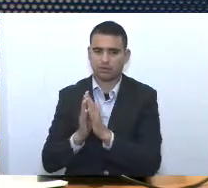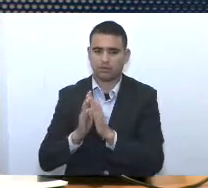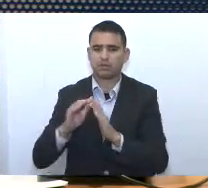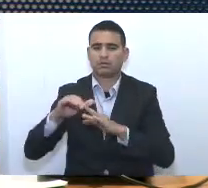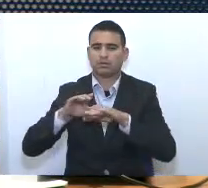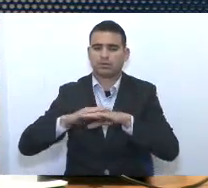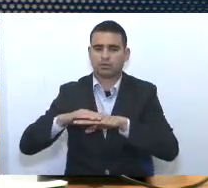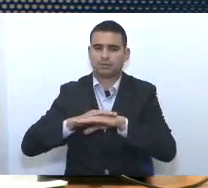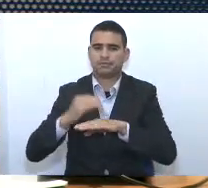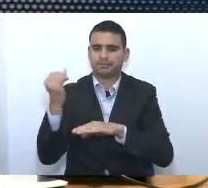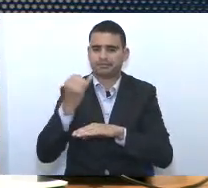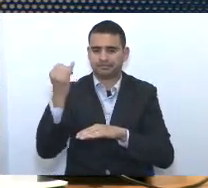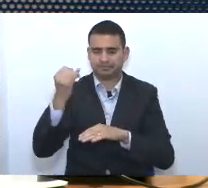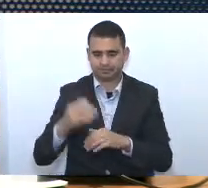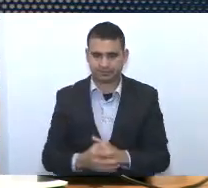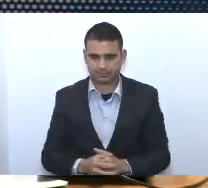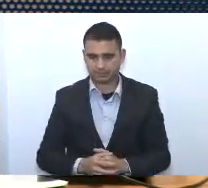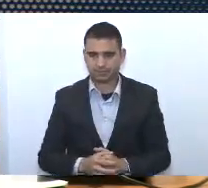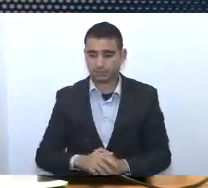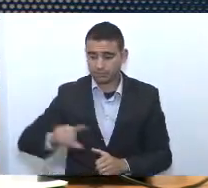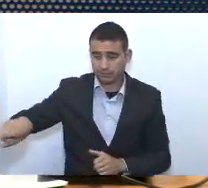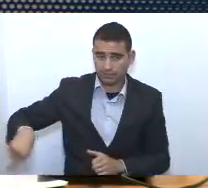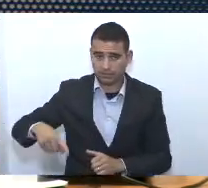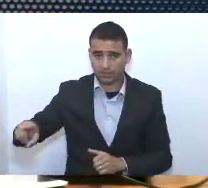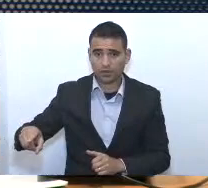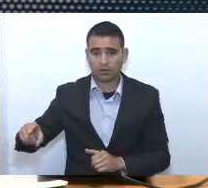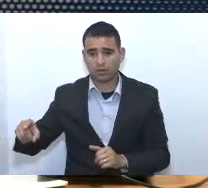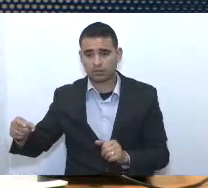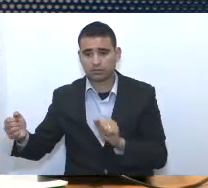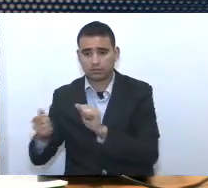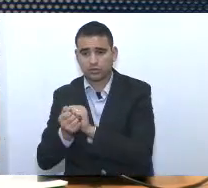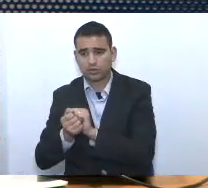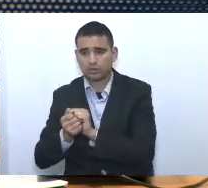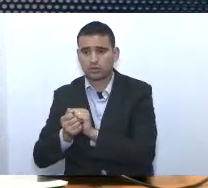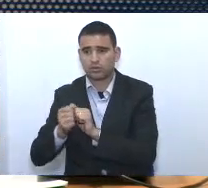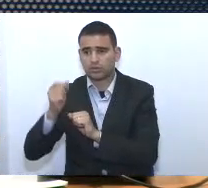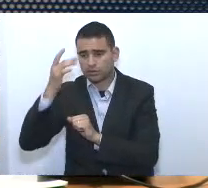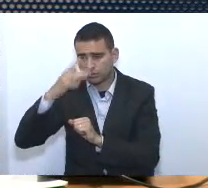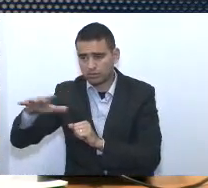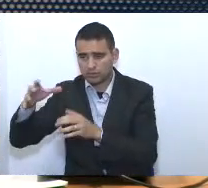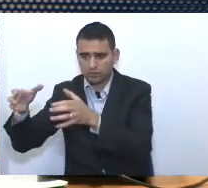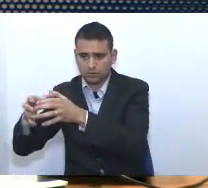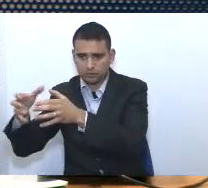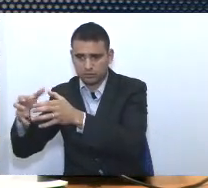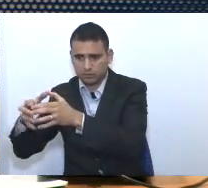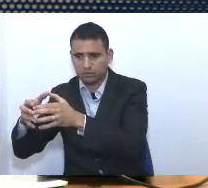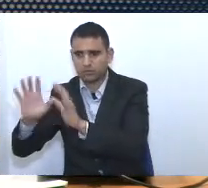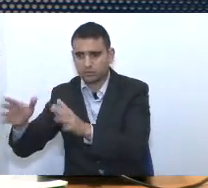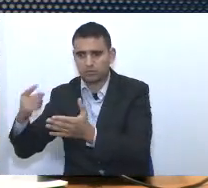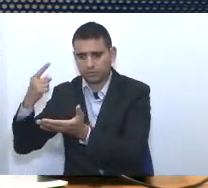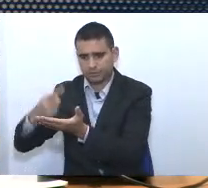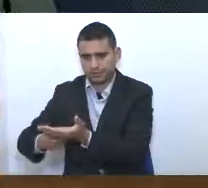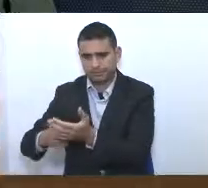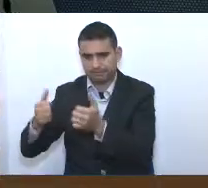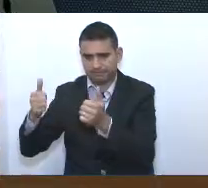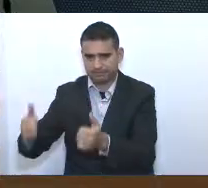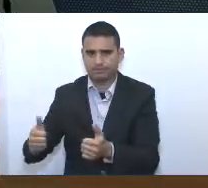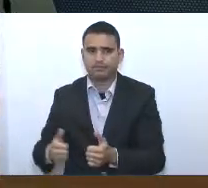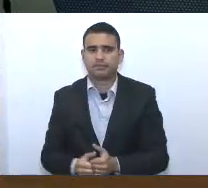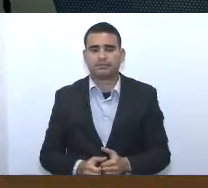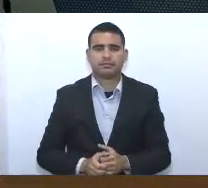e nós com apoio jurídico para toda a demanda nesse sentido. Tá bom?